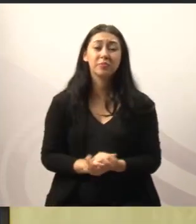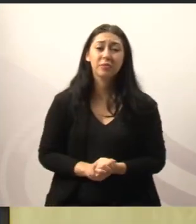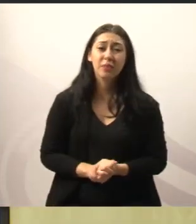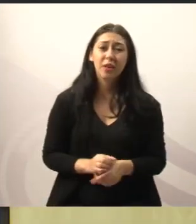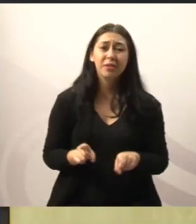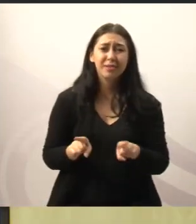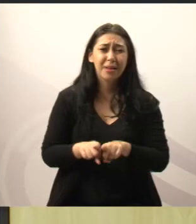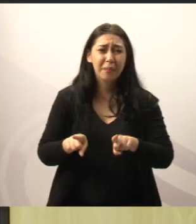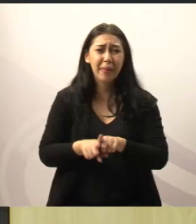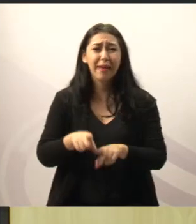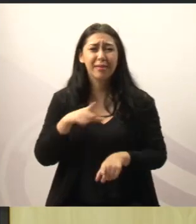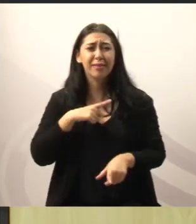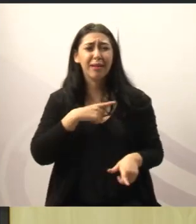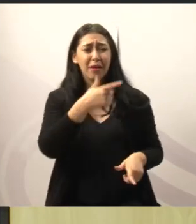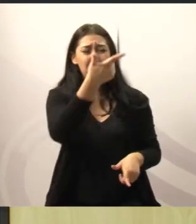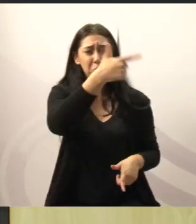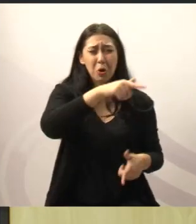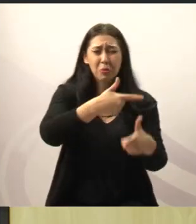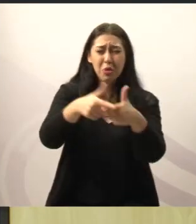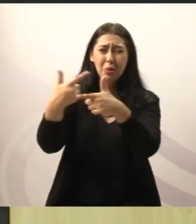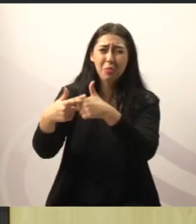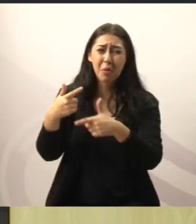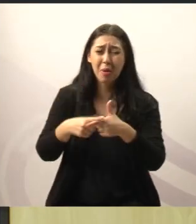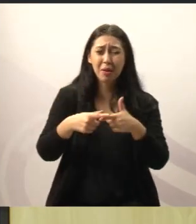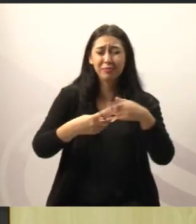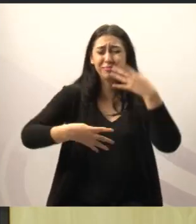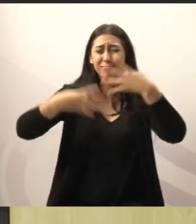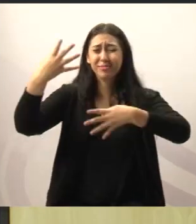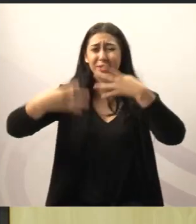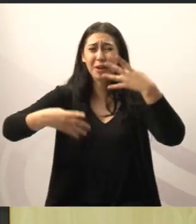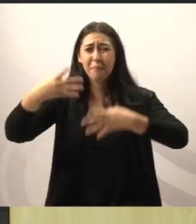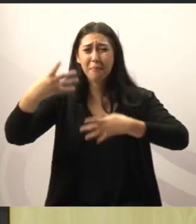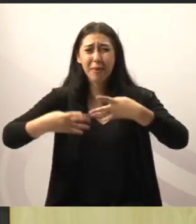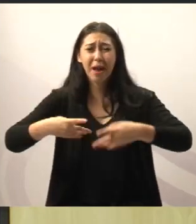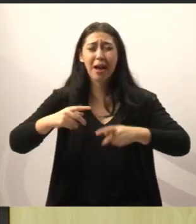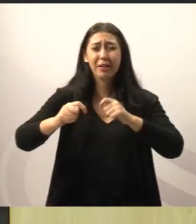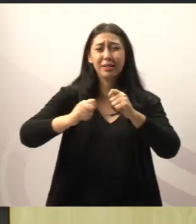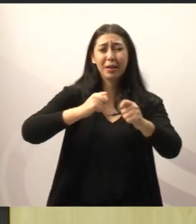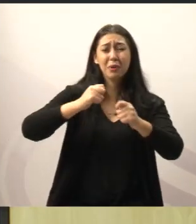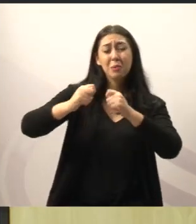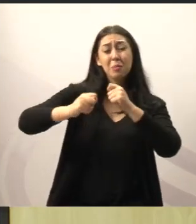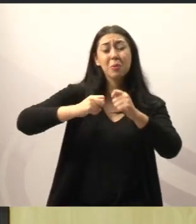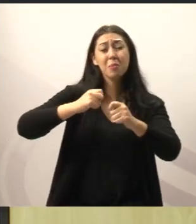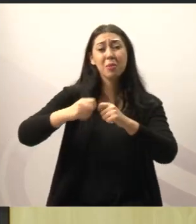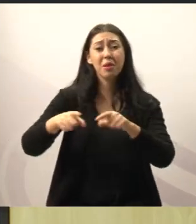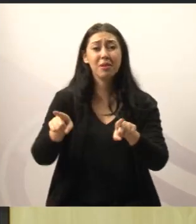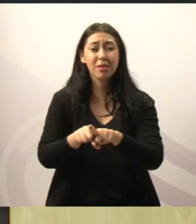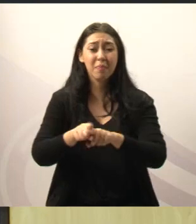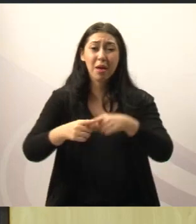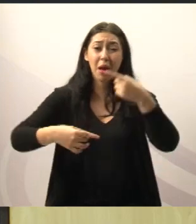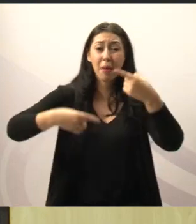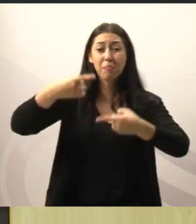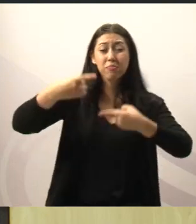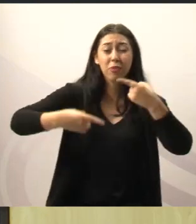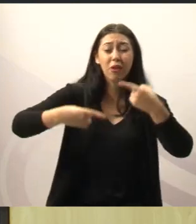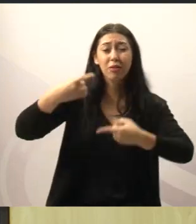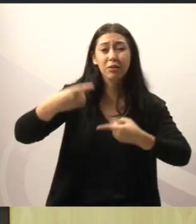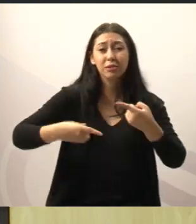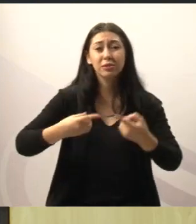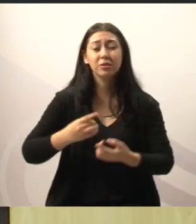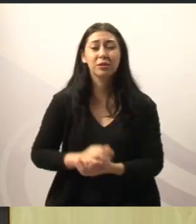que atravancam o desenvolvimento econômico social inerentes à política pública pela morosidade